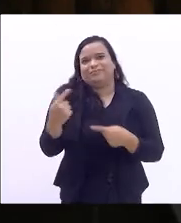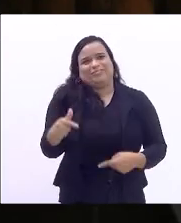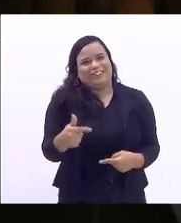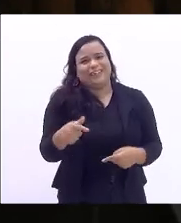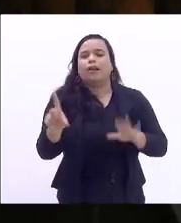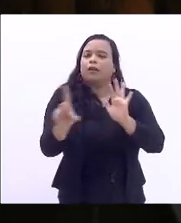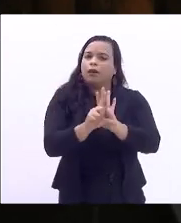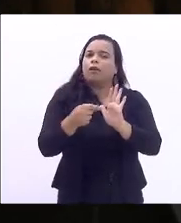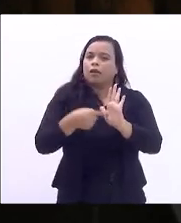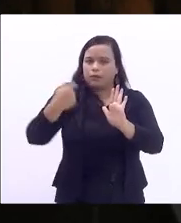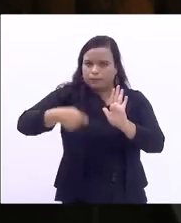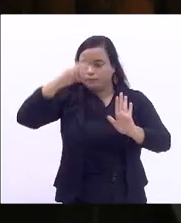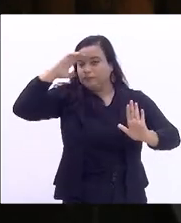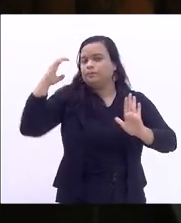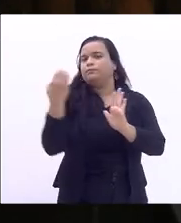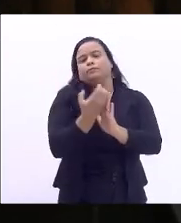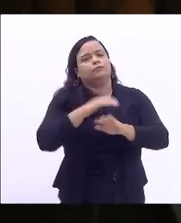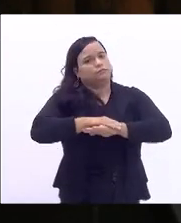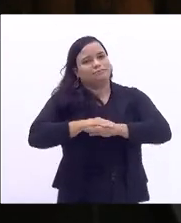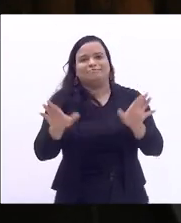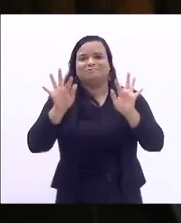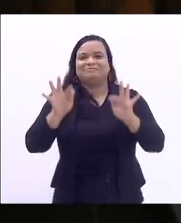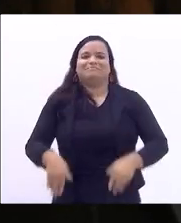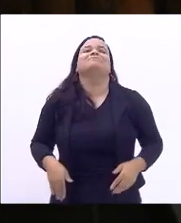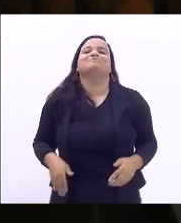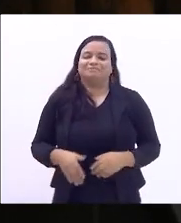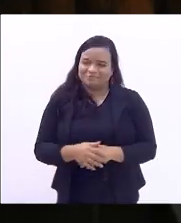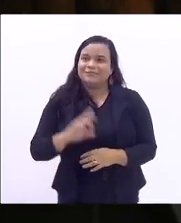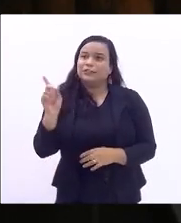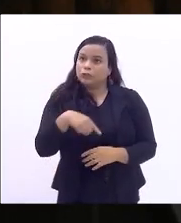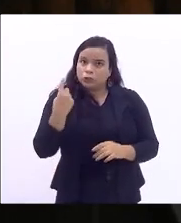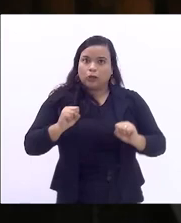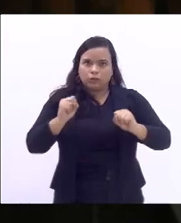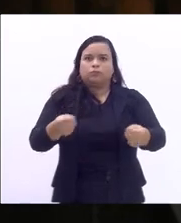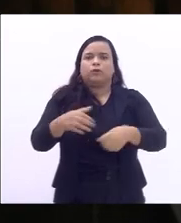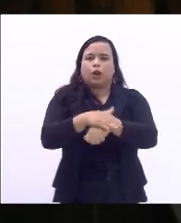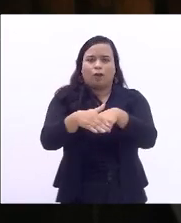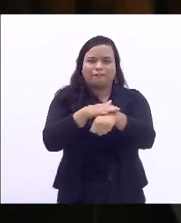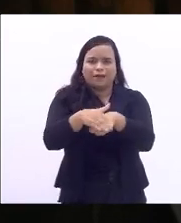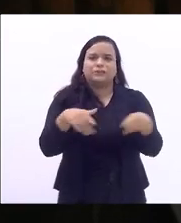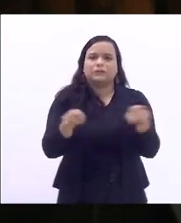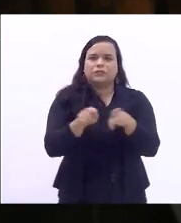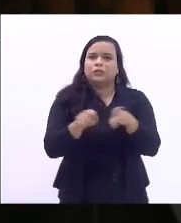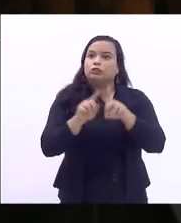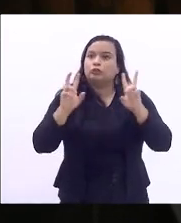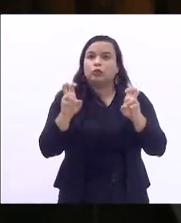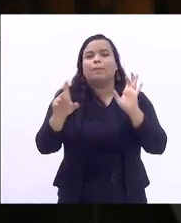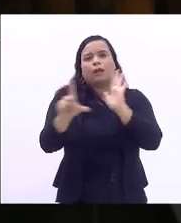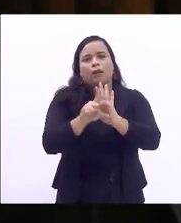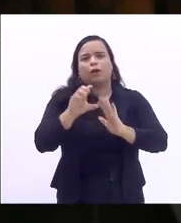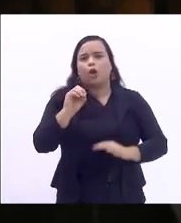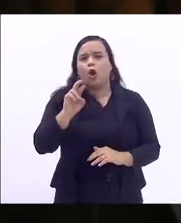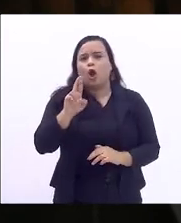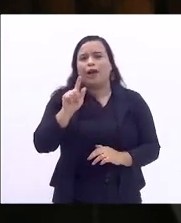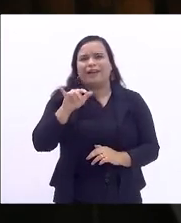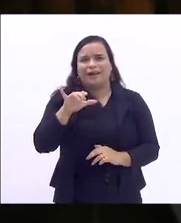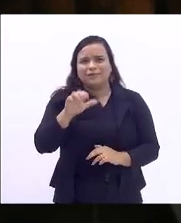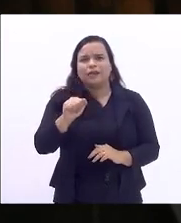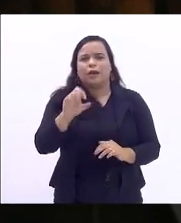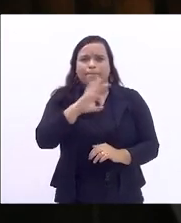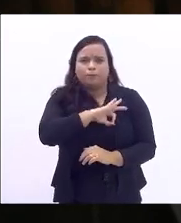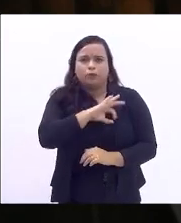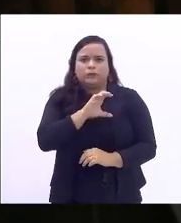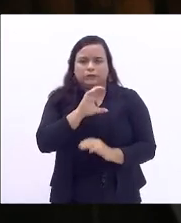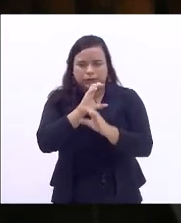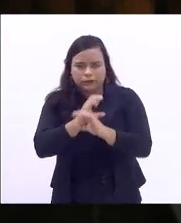essa lei tem que ser aplicado e o que a gente está fazendo inclusive no diálogo do que diz respeito à lei orgânica da polícia civil na